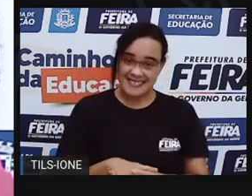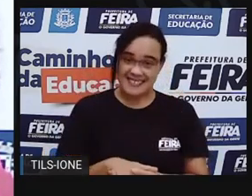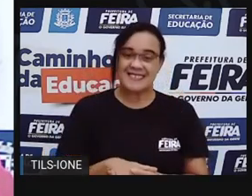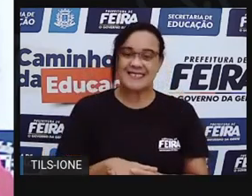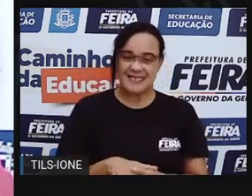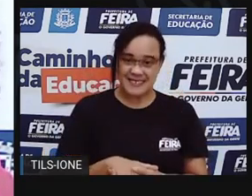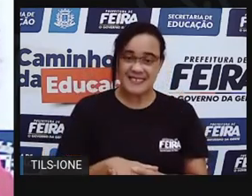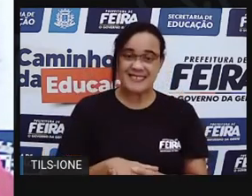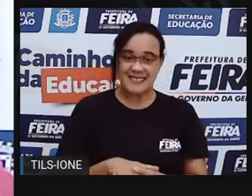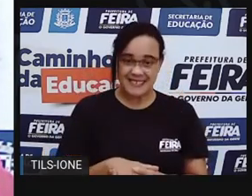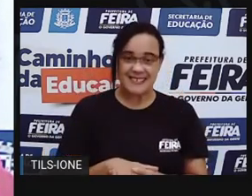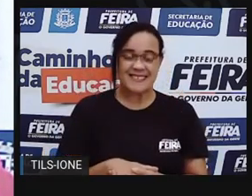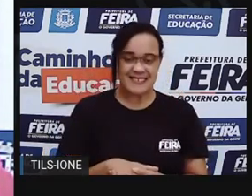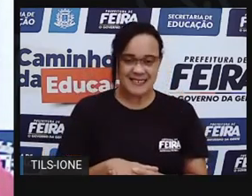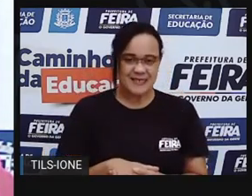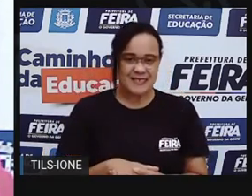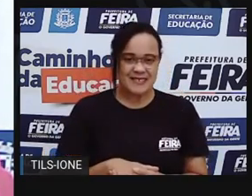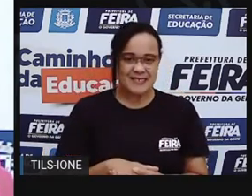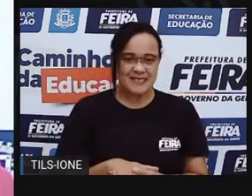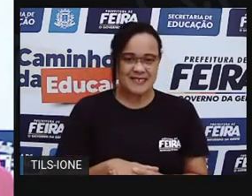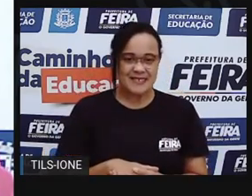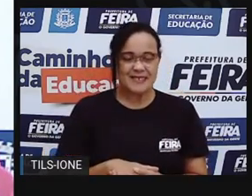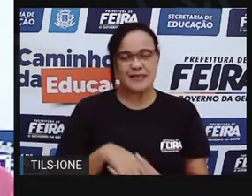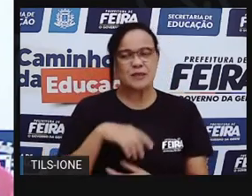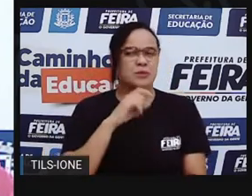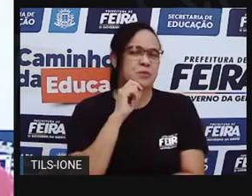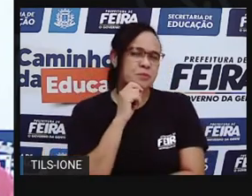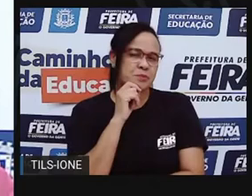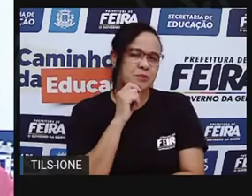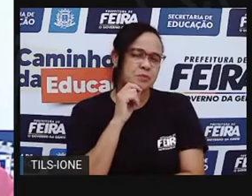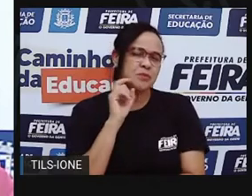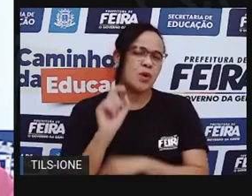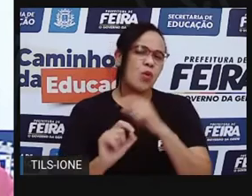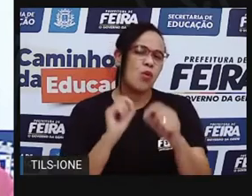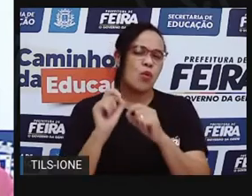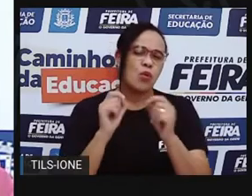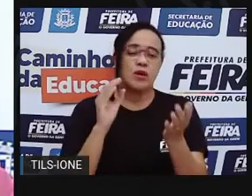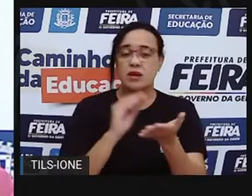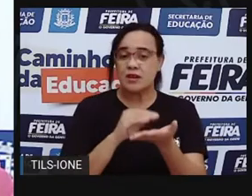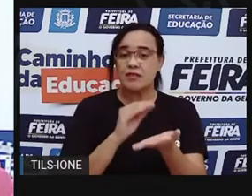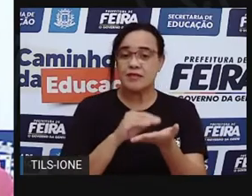Falta uma informação. Qual que é, hein? Me esqueci.